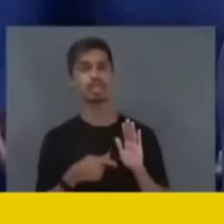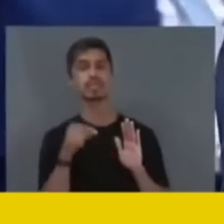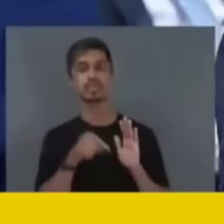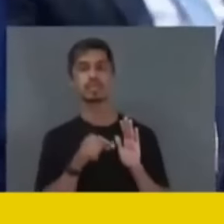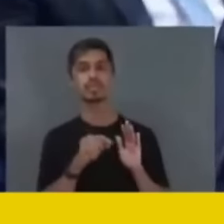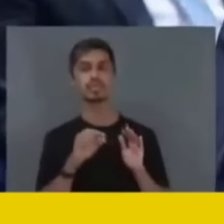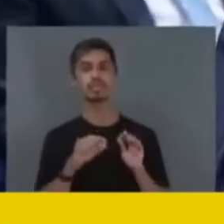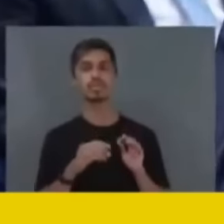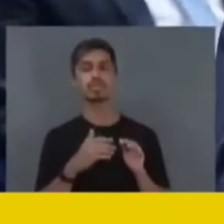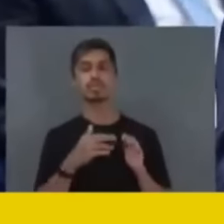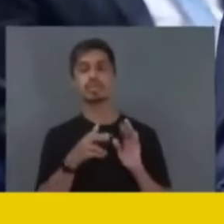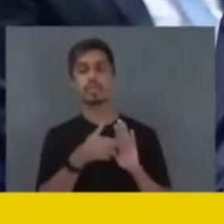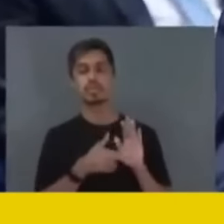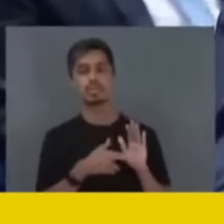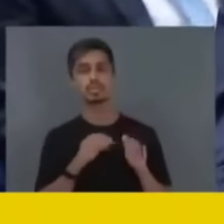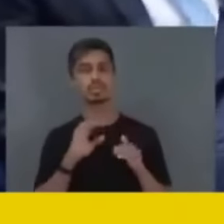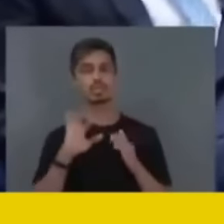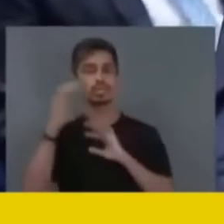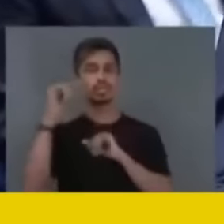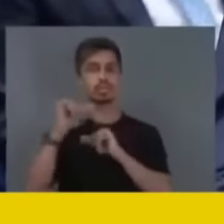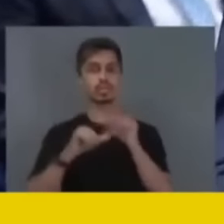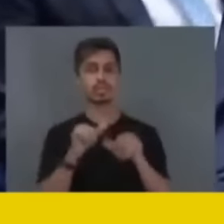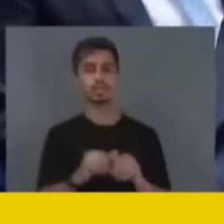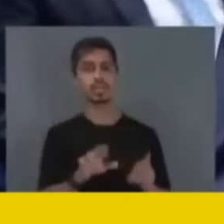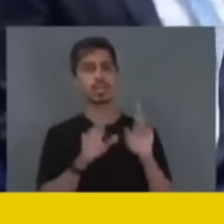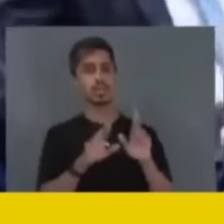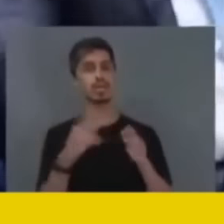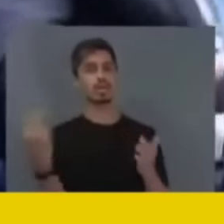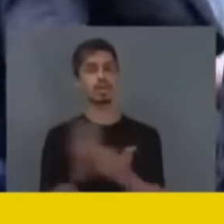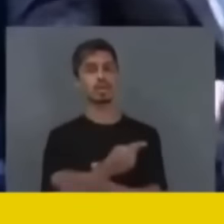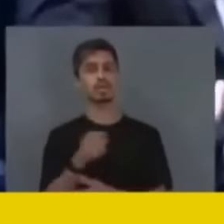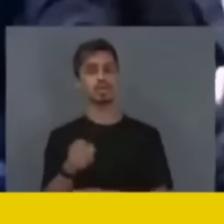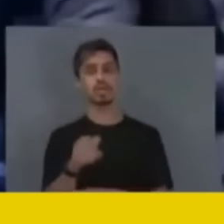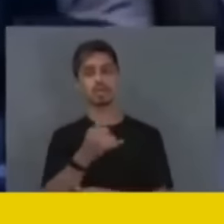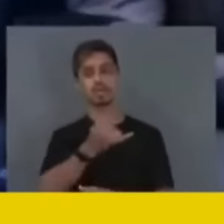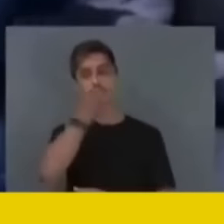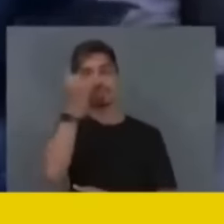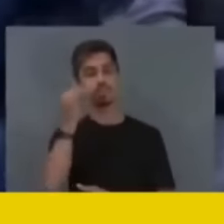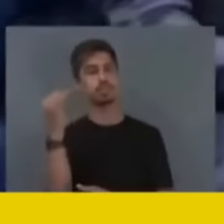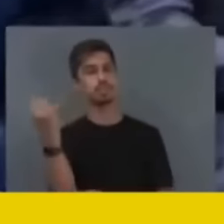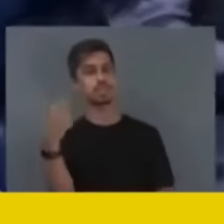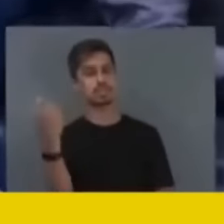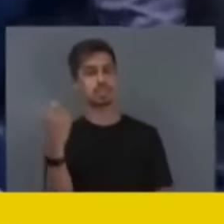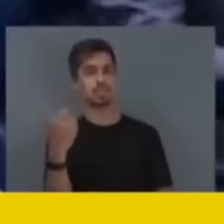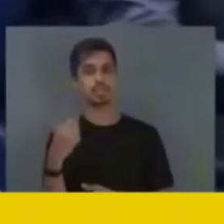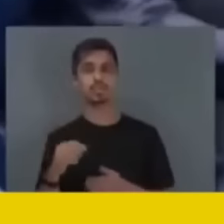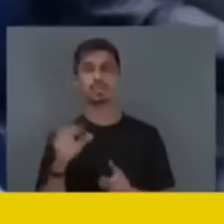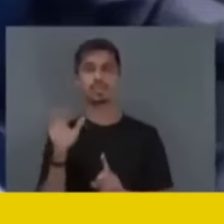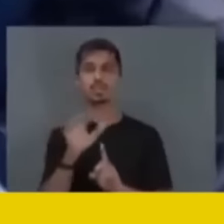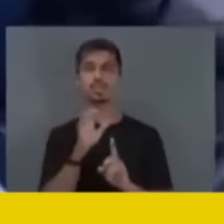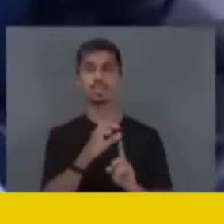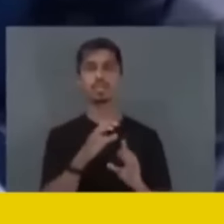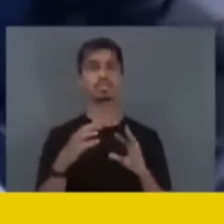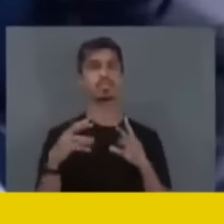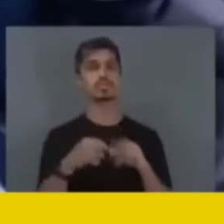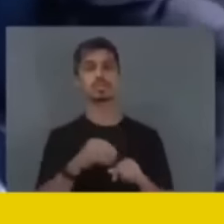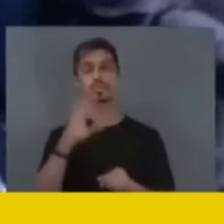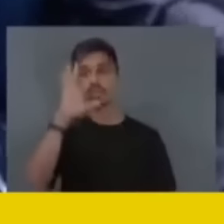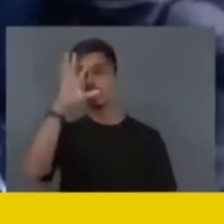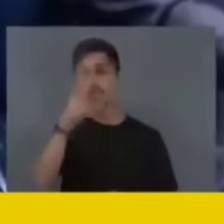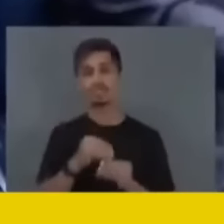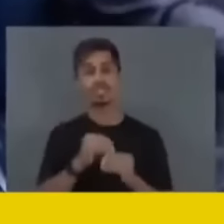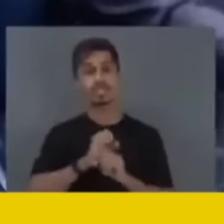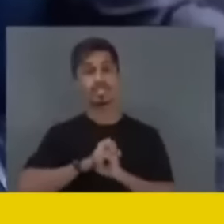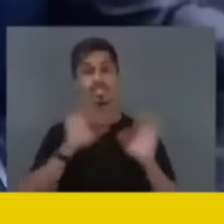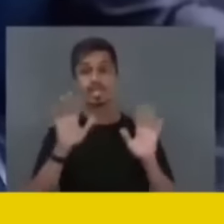climáticas? Eu espero que os acontecimentos do Rio Grande do Sul tornem a compreensão nítida,